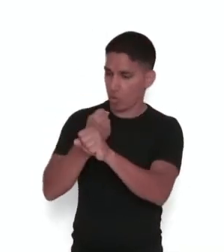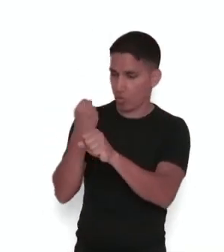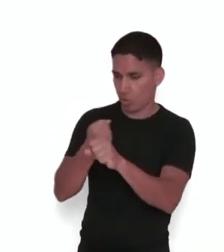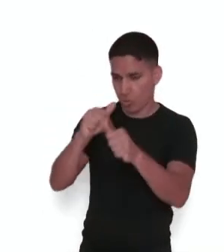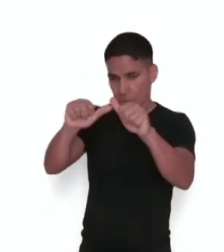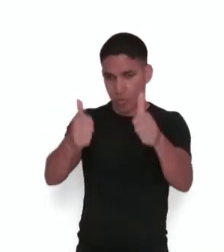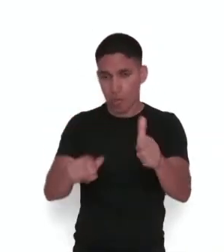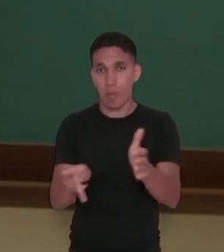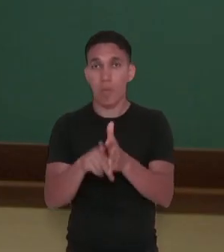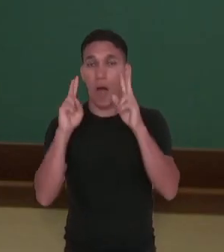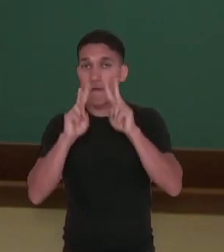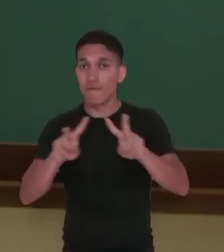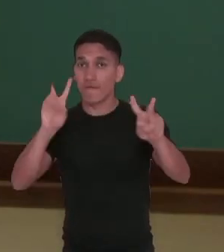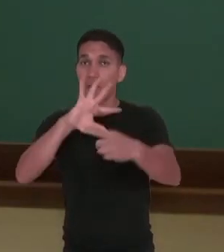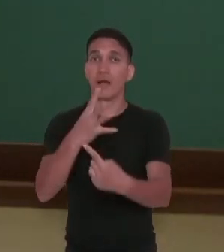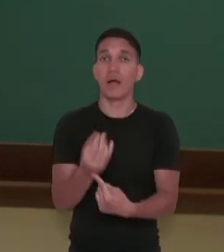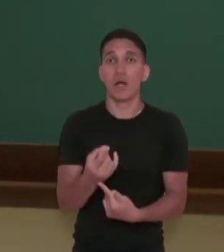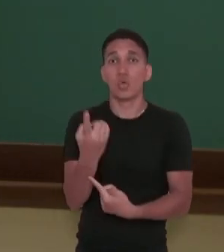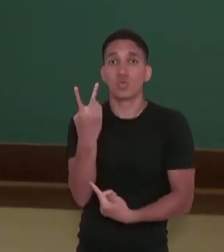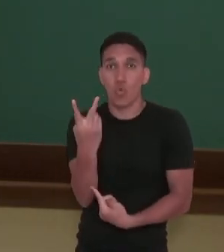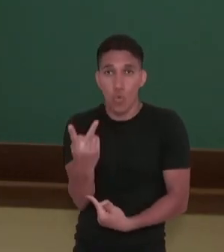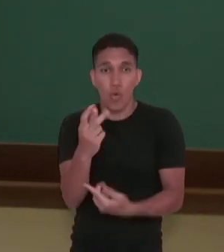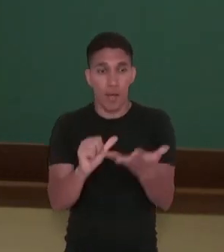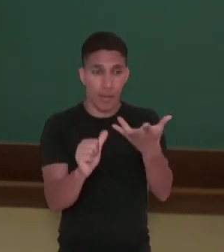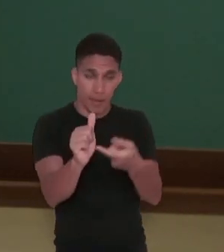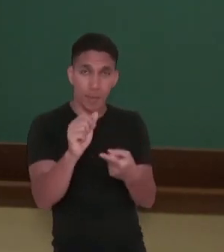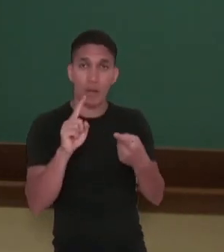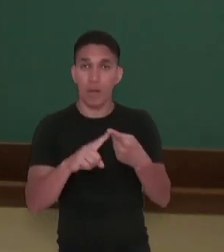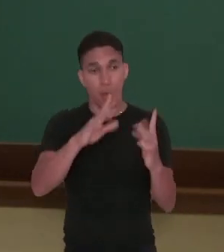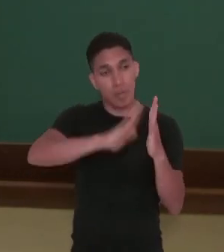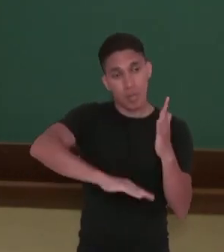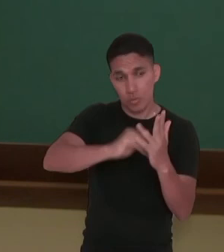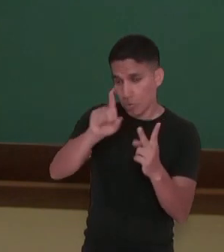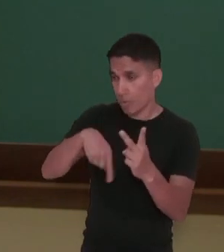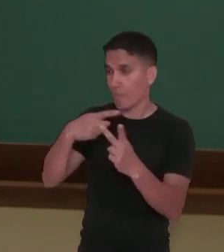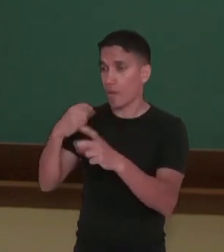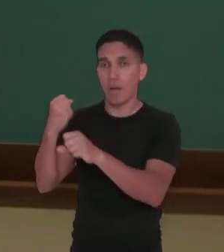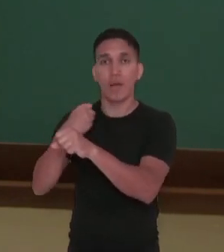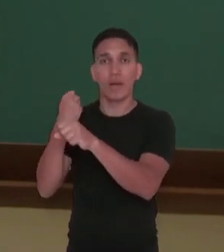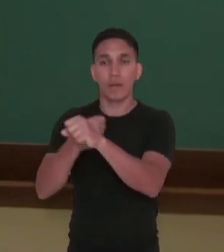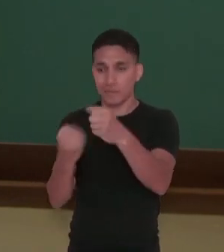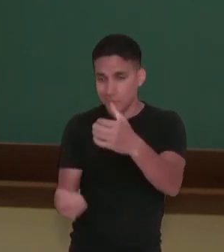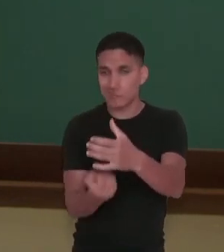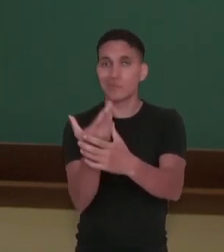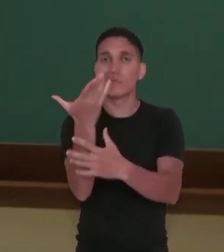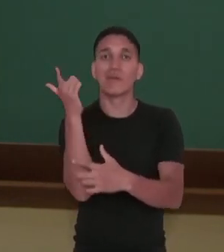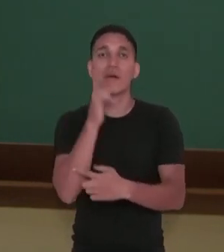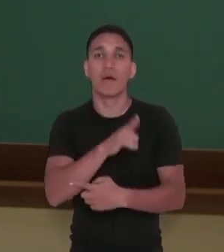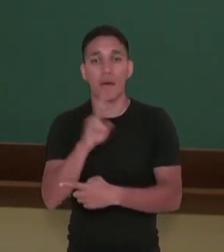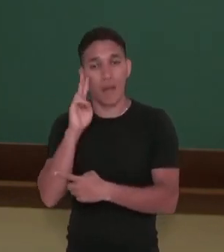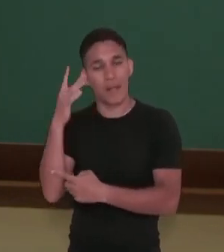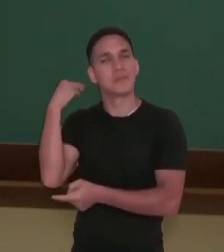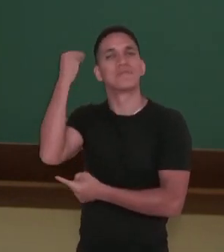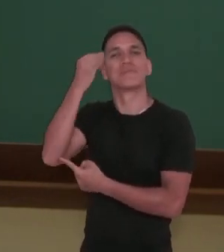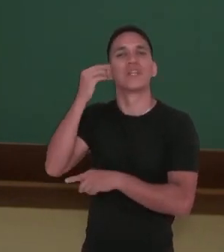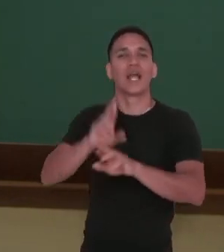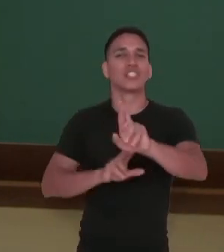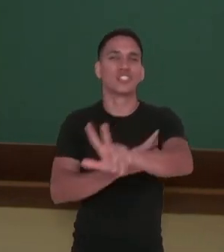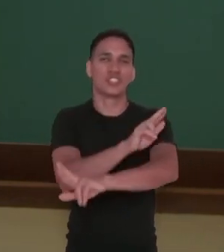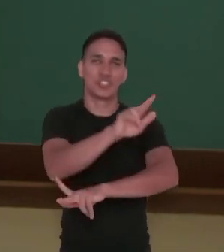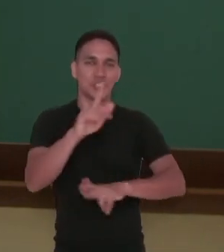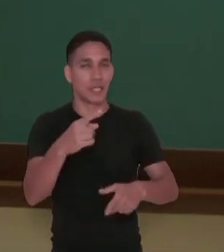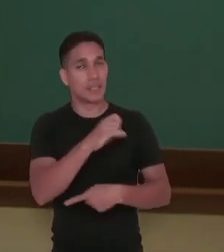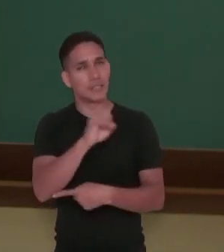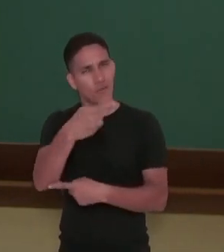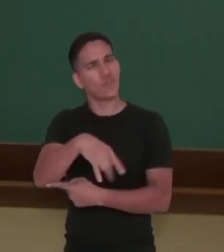artes visuais ele vai usar dois elementos diferentes, pintura e escultura, para nos proporcionar uma experiência diferenciada.